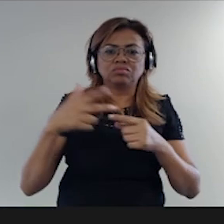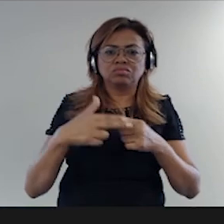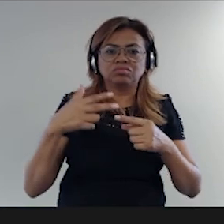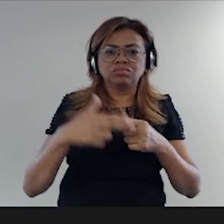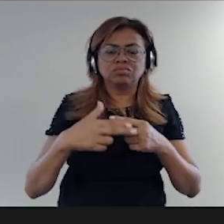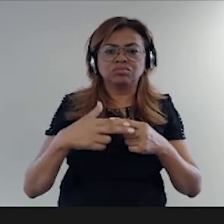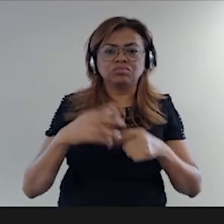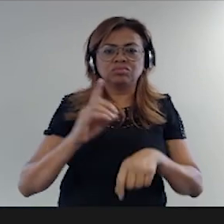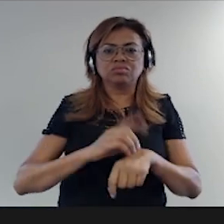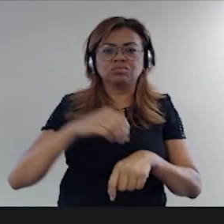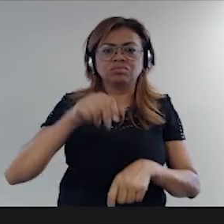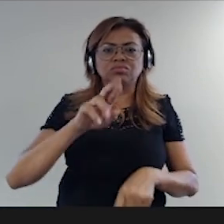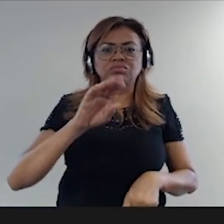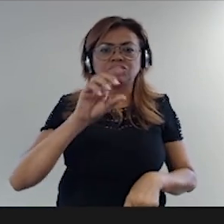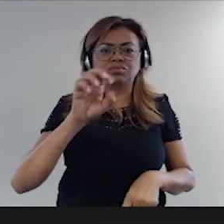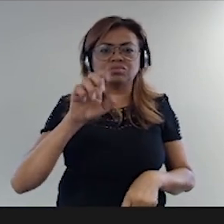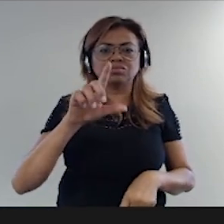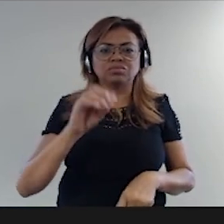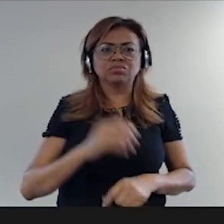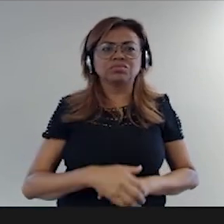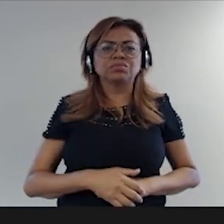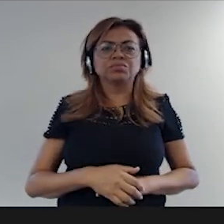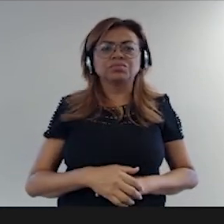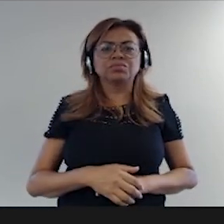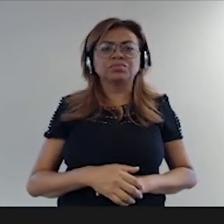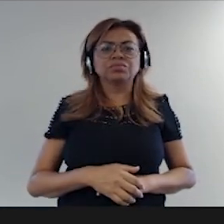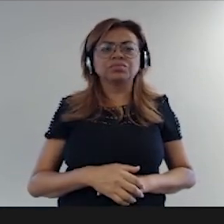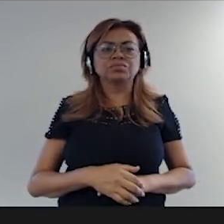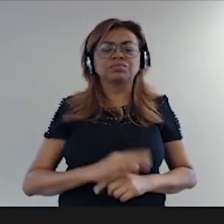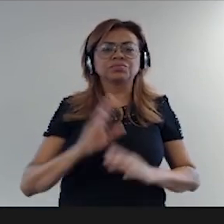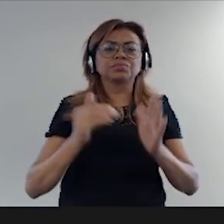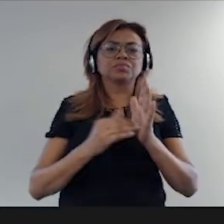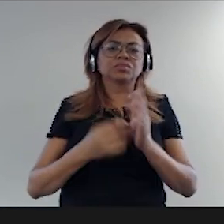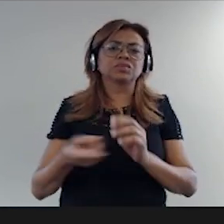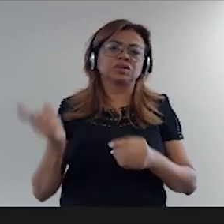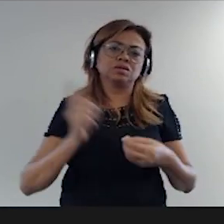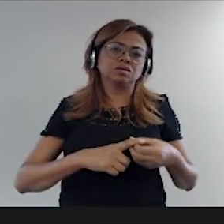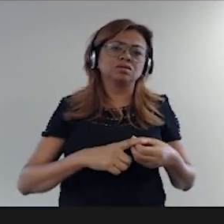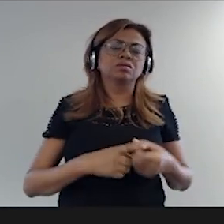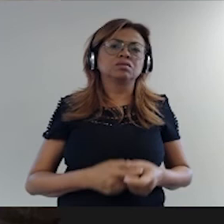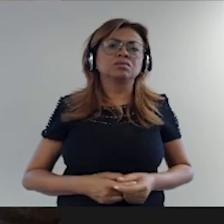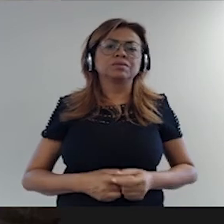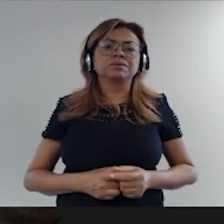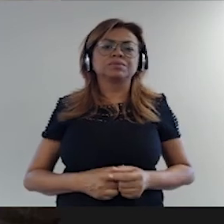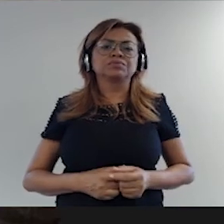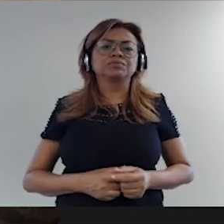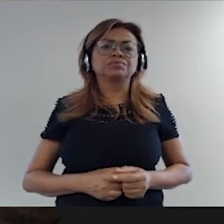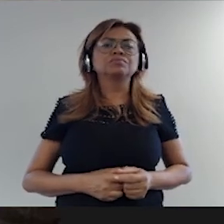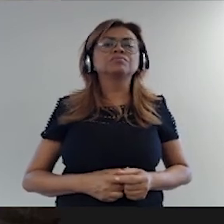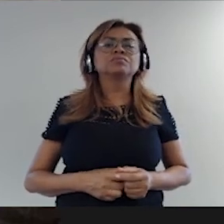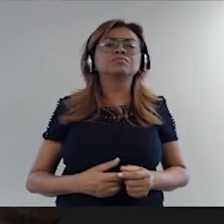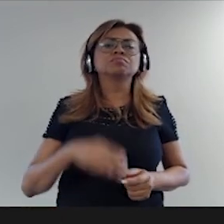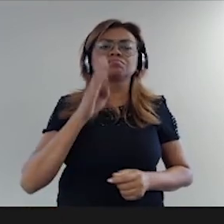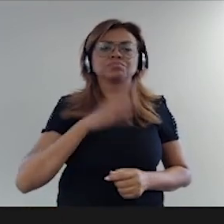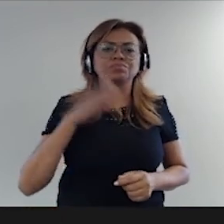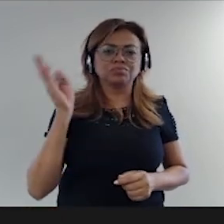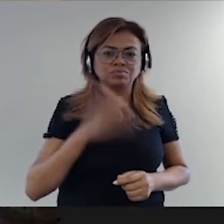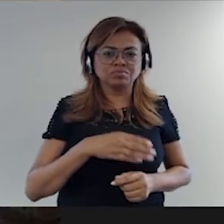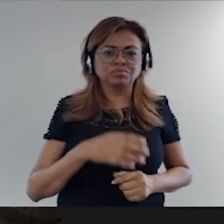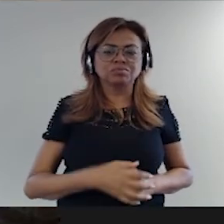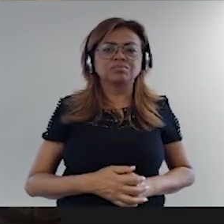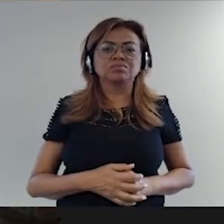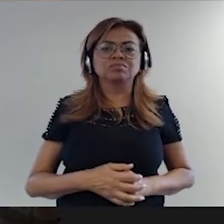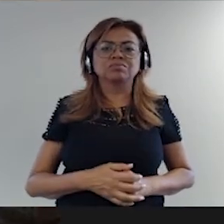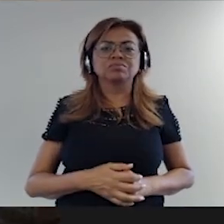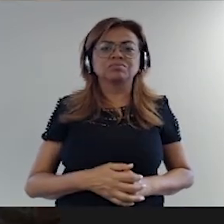Dr. Marcelo? Até que ele retorna, nós vamos dando um encerramento, ver se ele